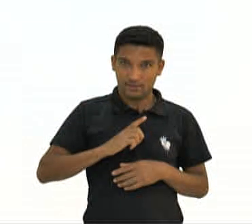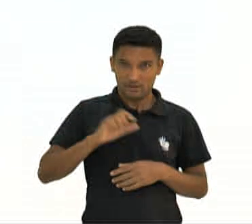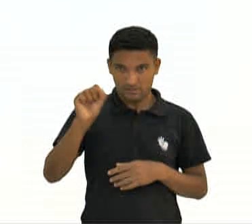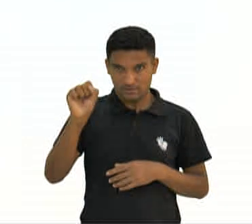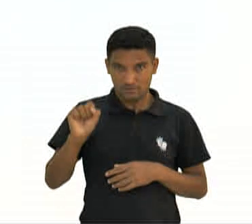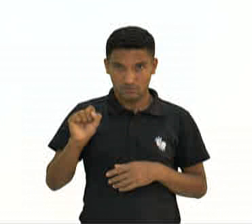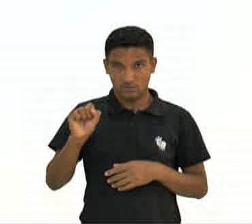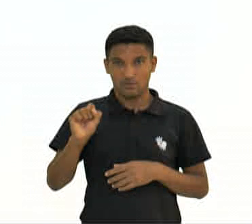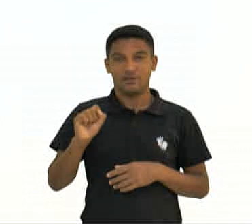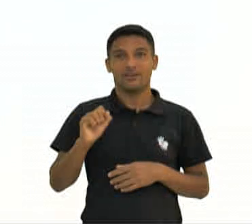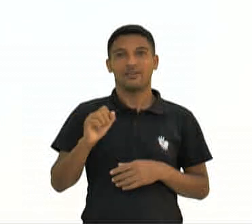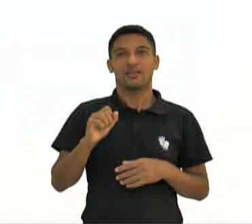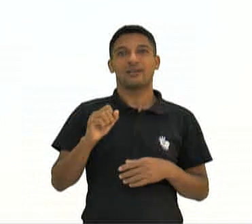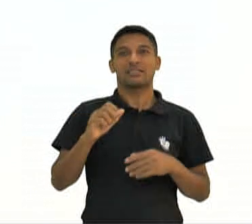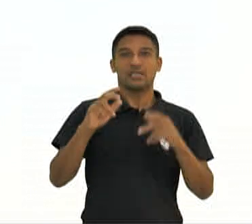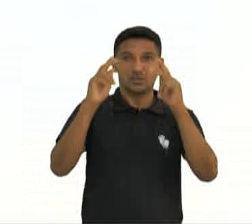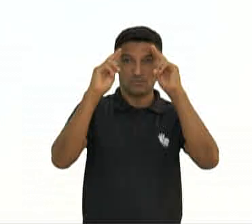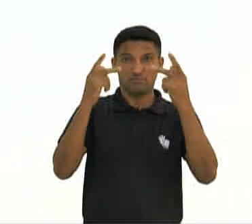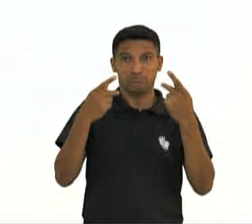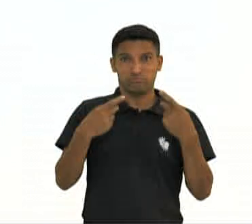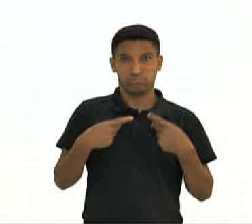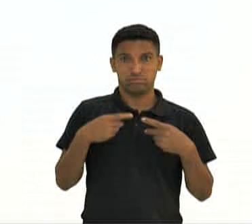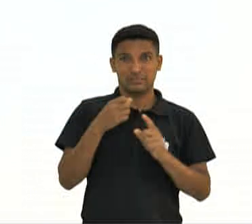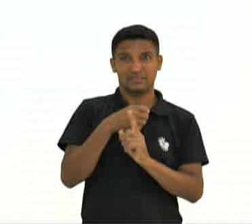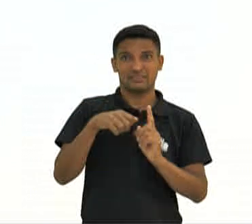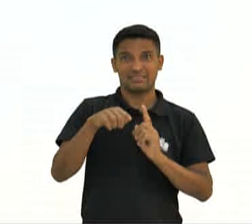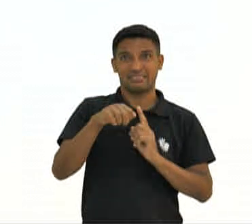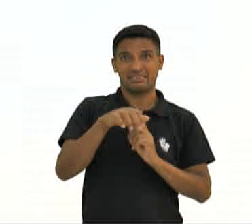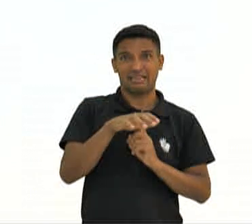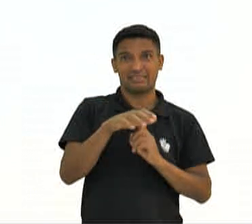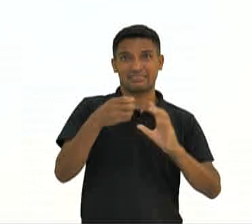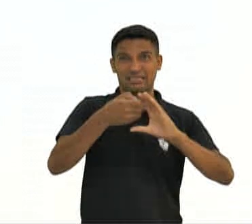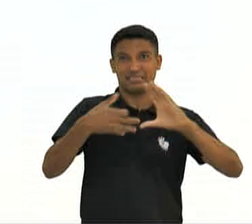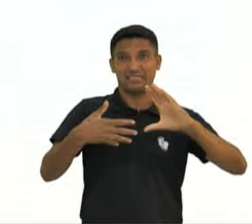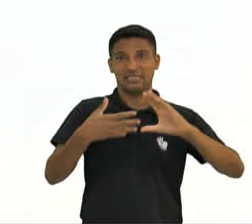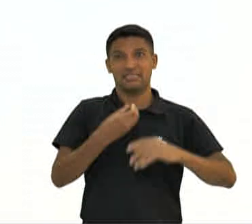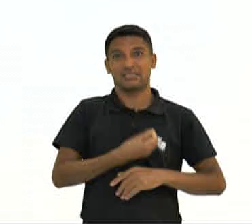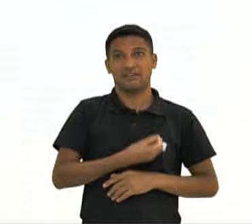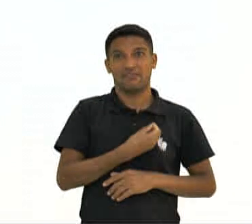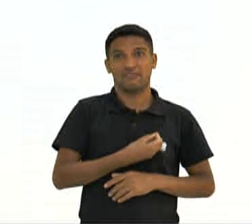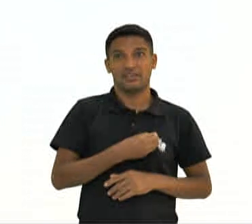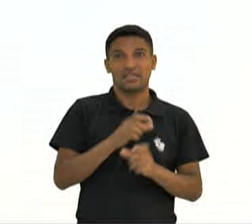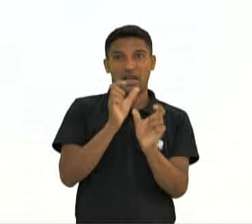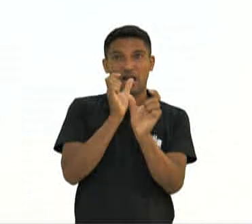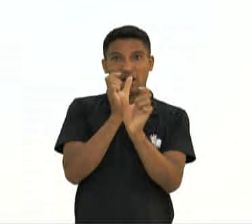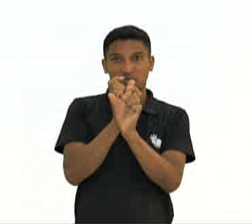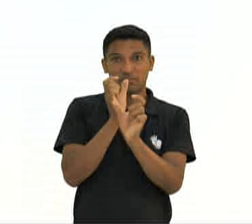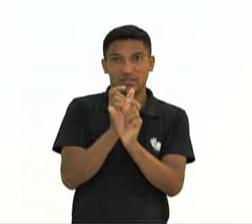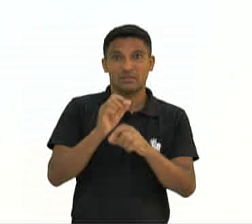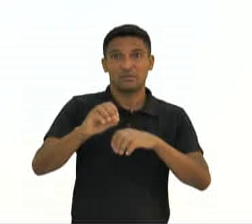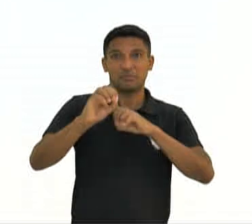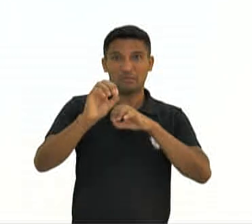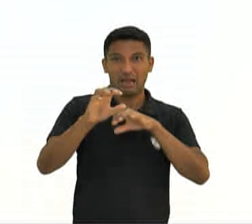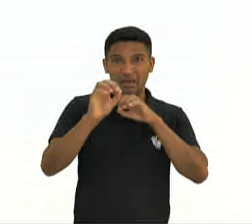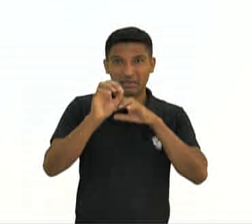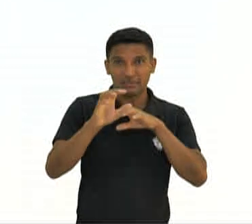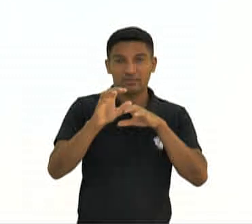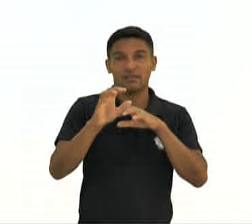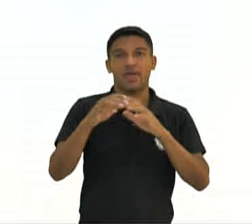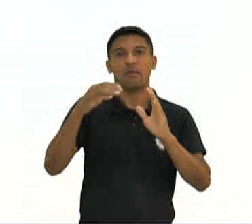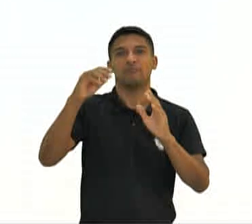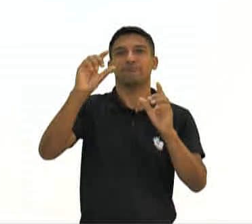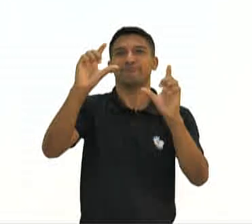piores indicadores sociais, de expectativa de vida, de alfabetização, de renda por habitante, mortalidade